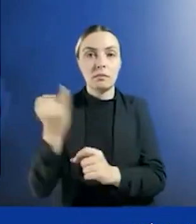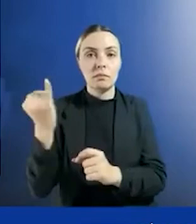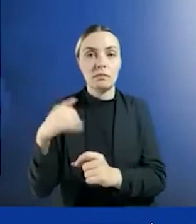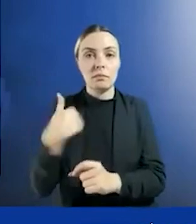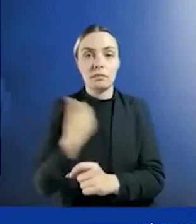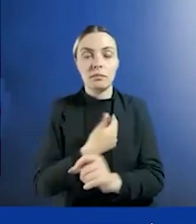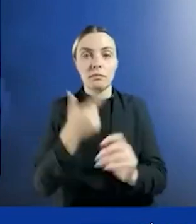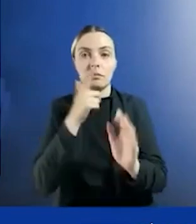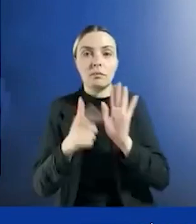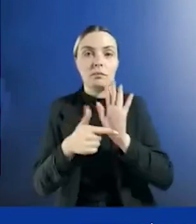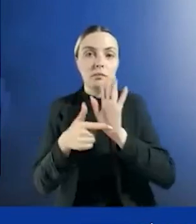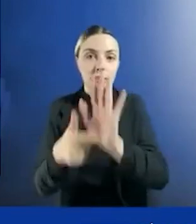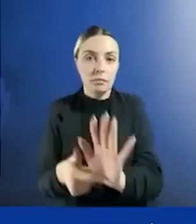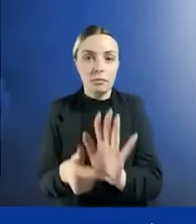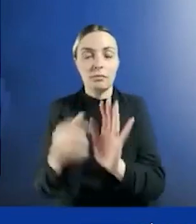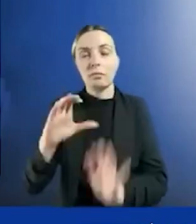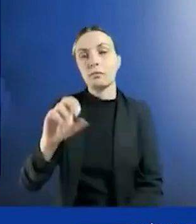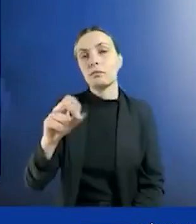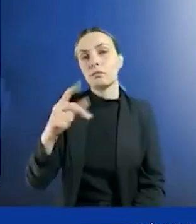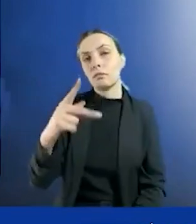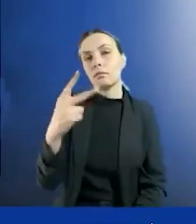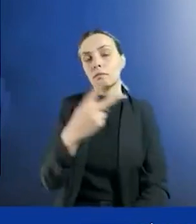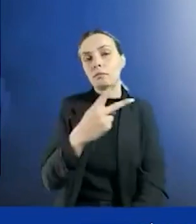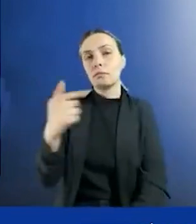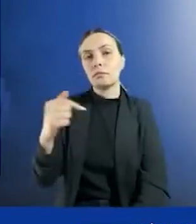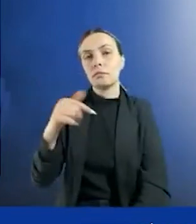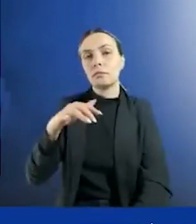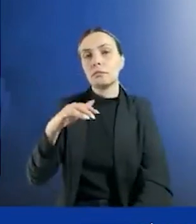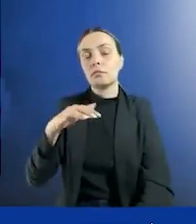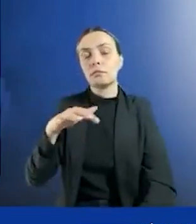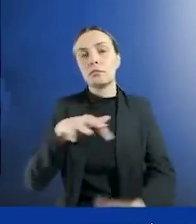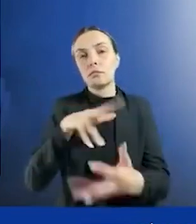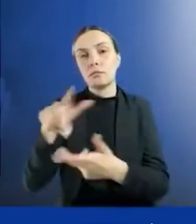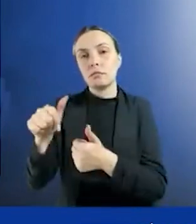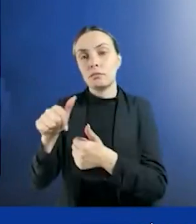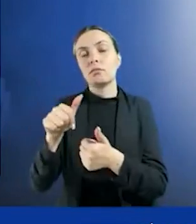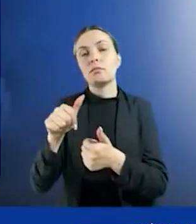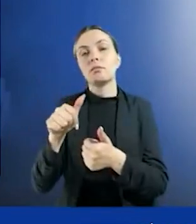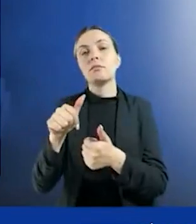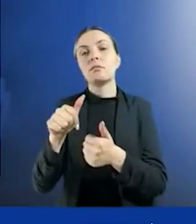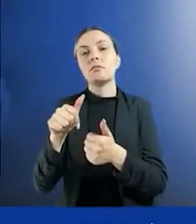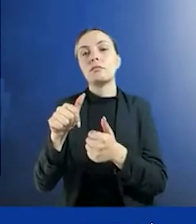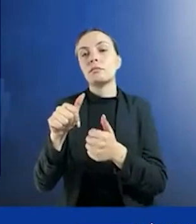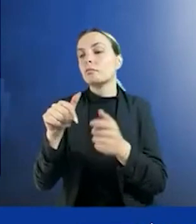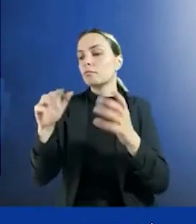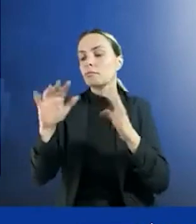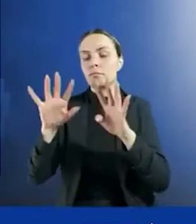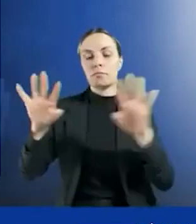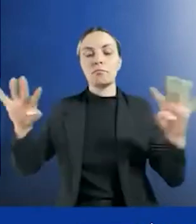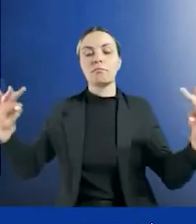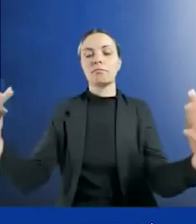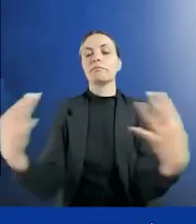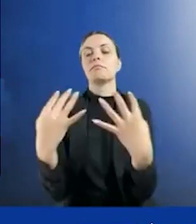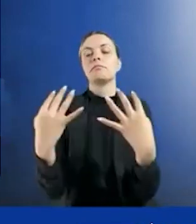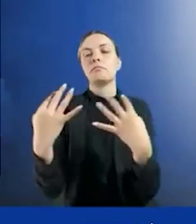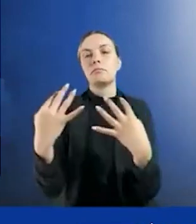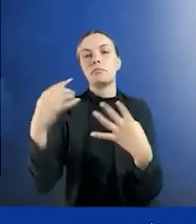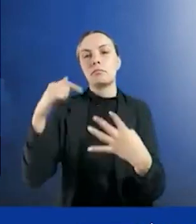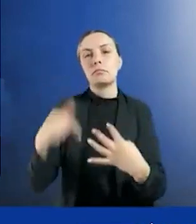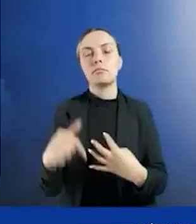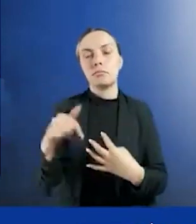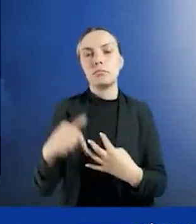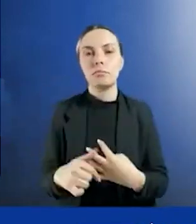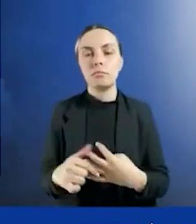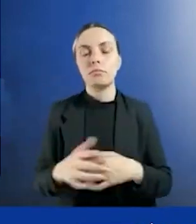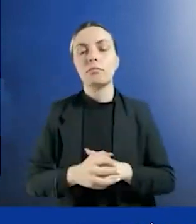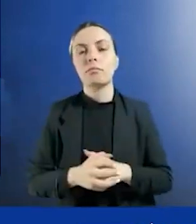na COP27 para todo mundo que está acompanhando, todos os olhos do mundo que estão aqui para Sharm el Sheikh. Então, é uma